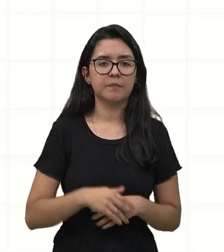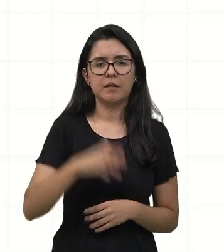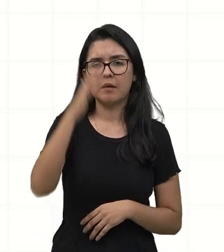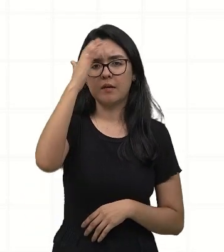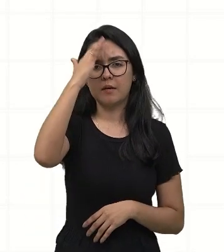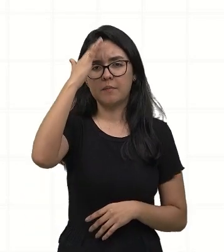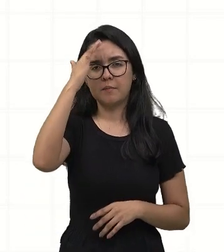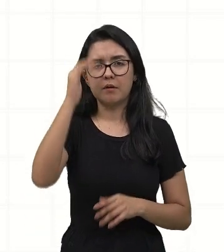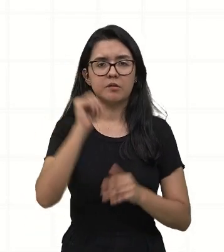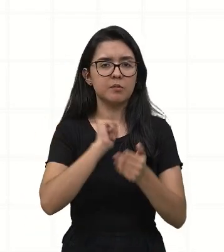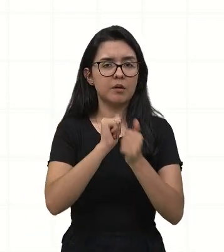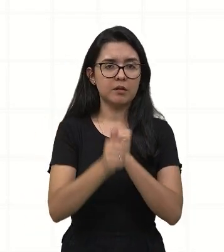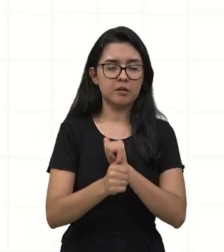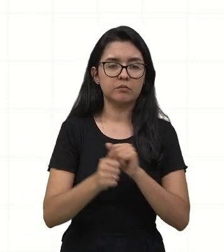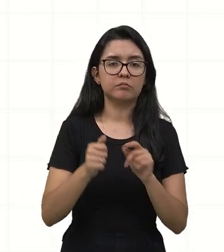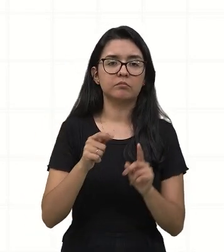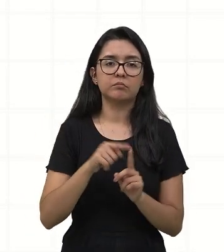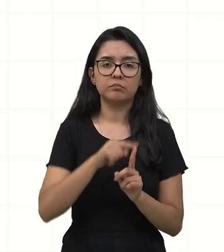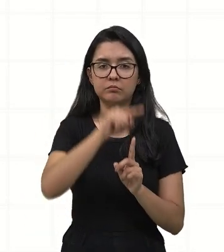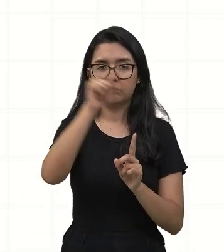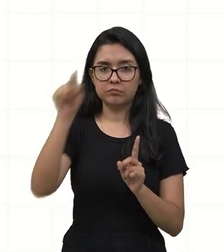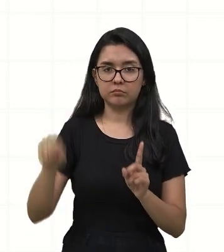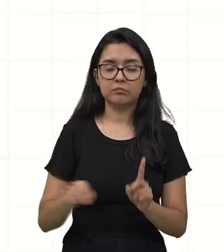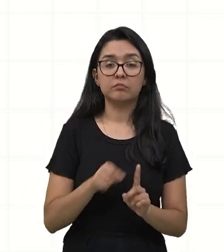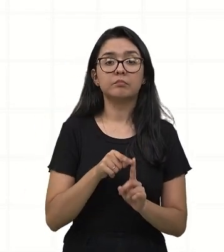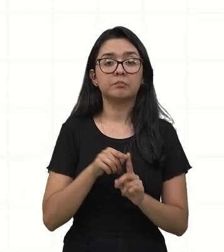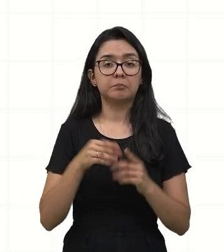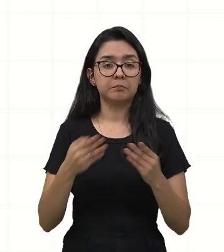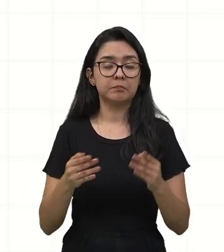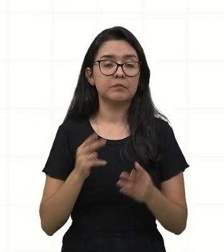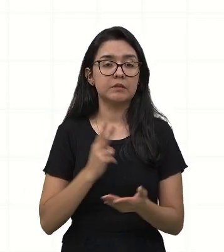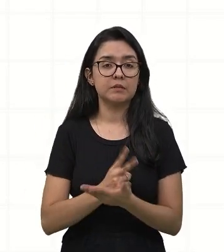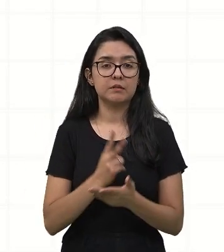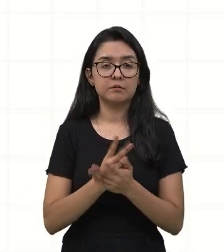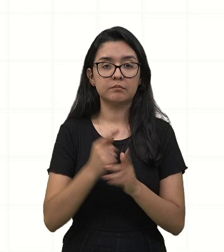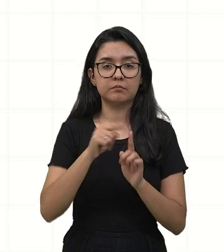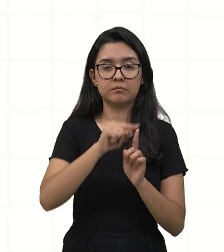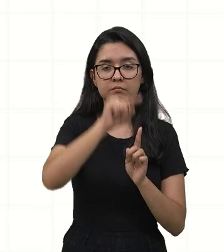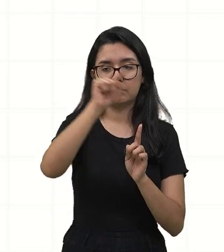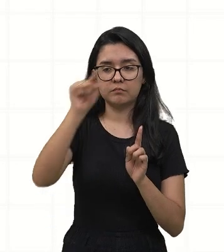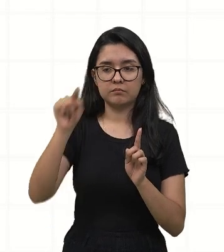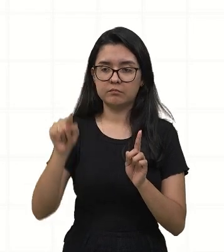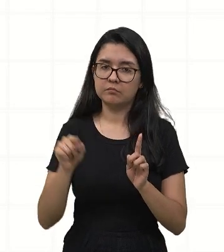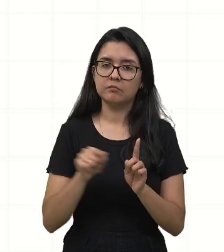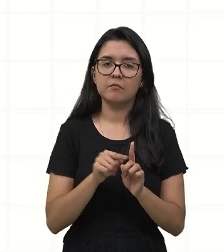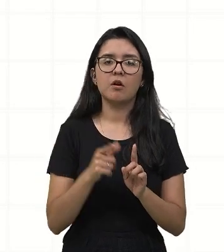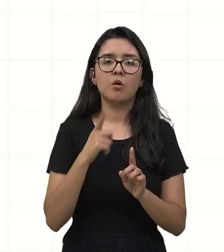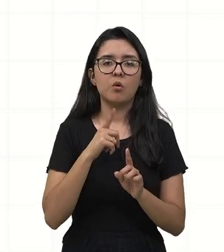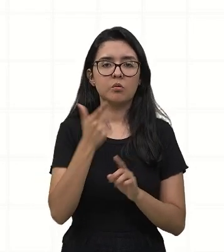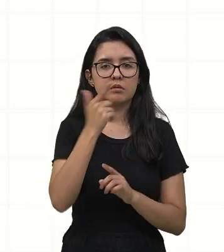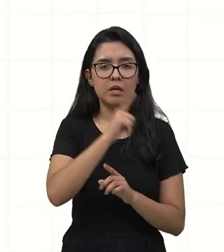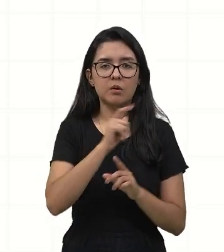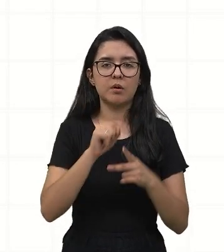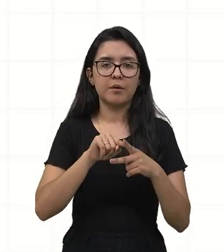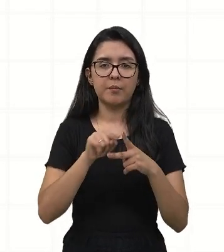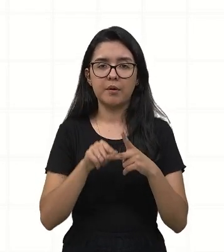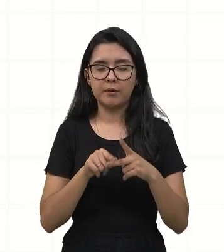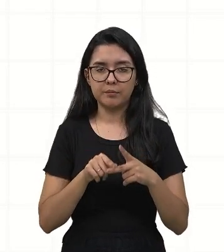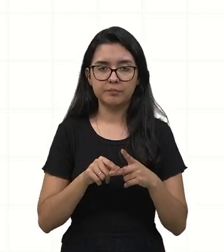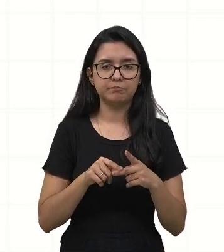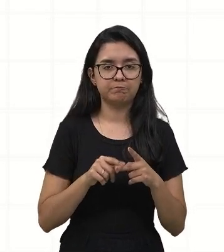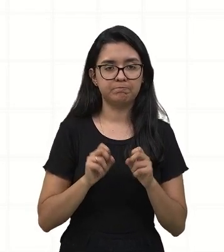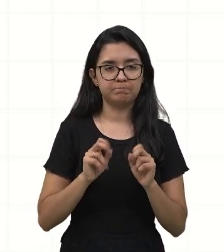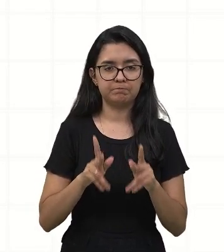fazendo um movimento em uma barra horizontal. A cada posição que ele se encontra, um ângulo se forma. Tudo bem? Acho que isso